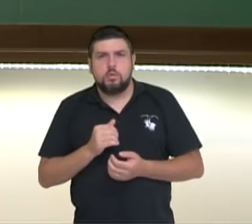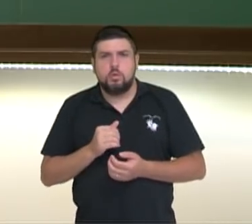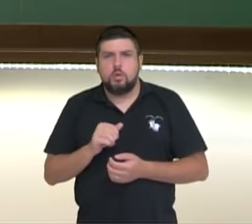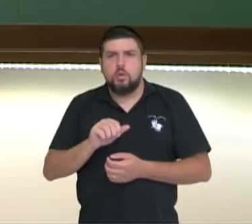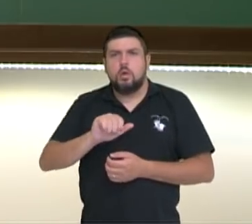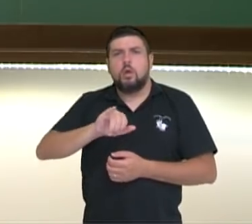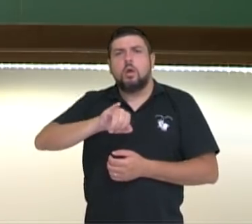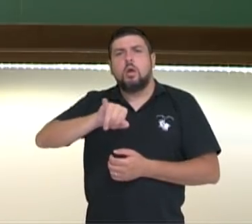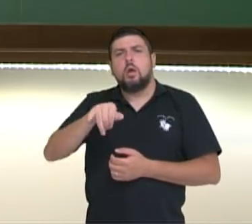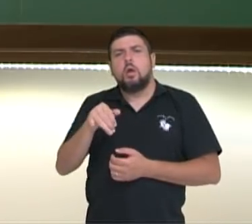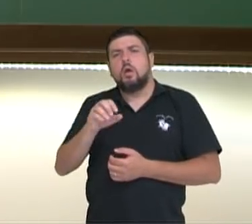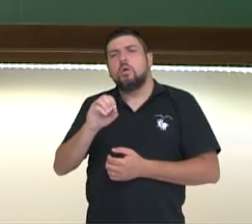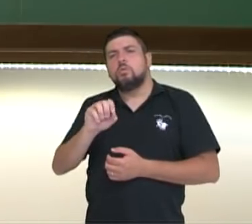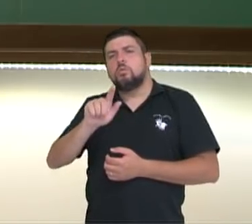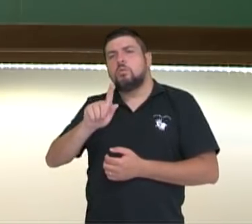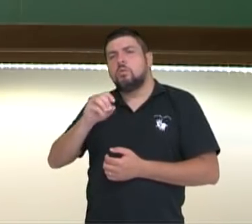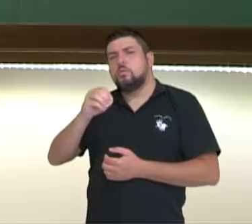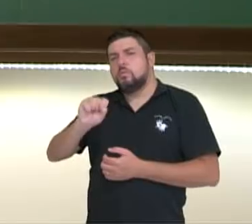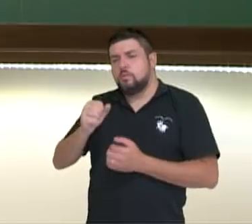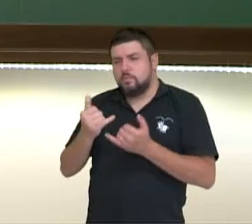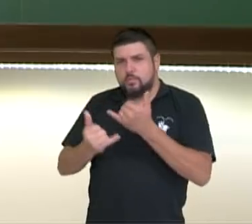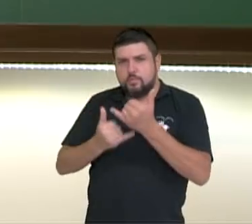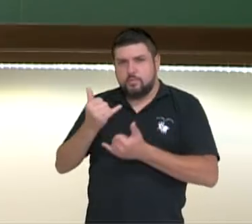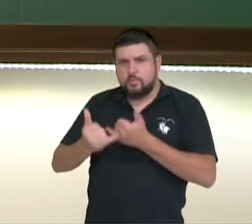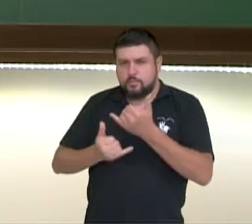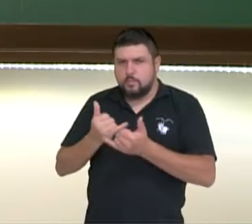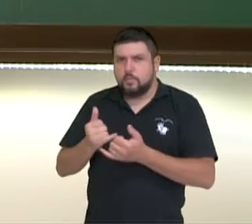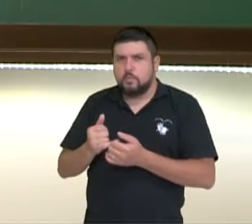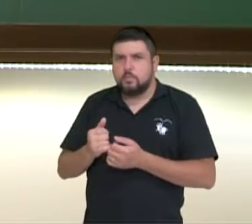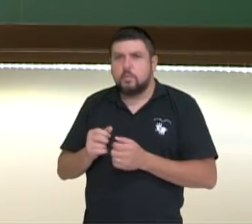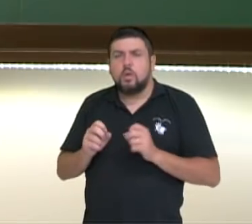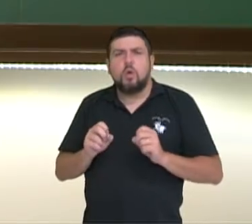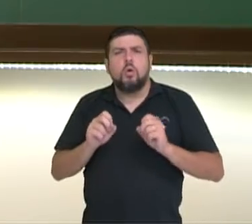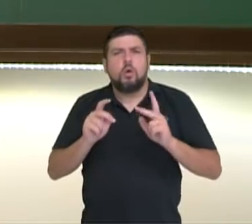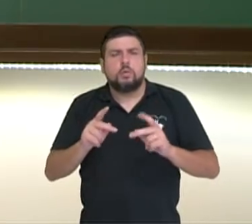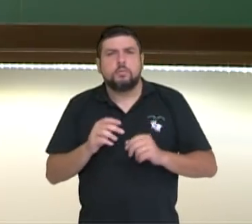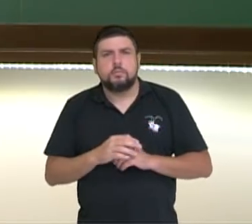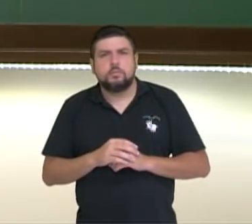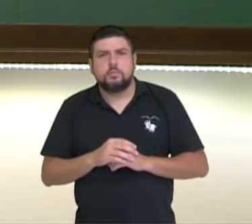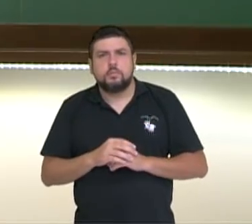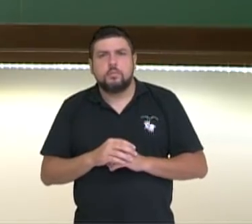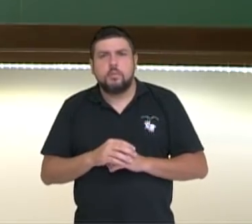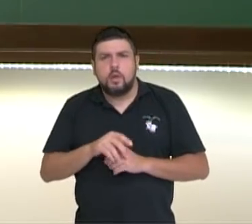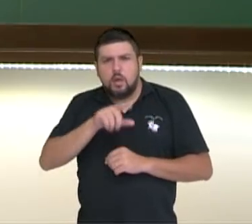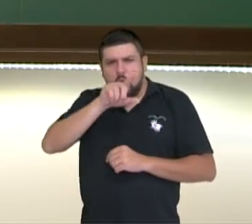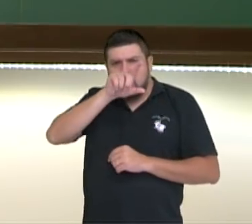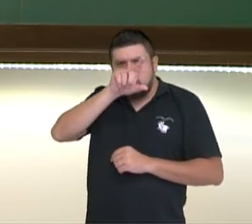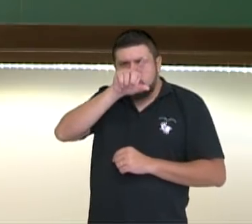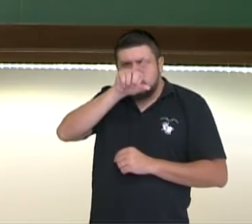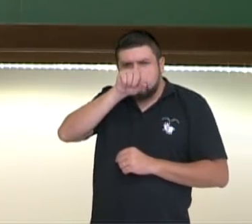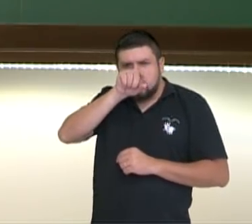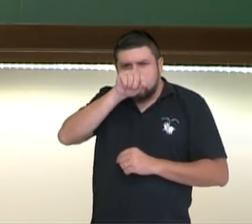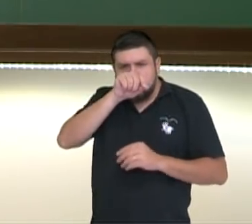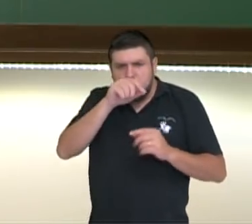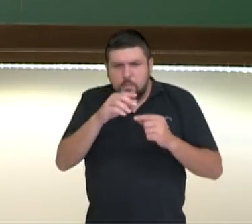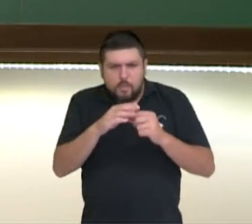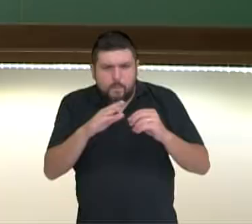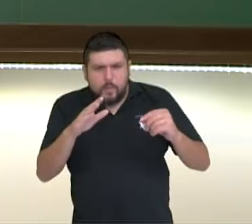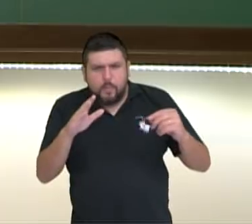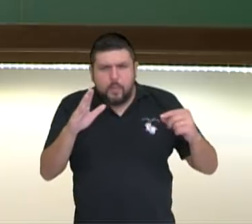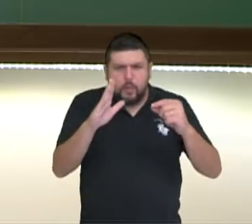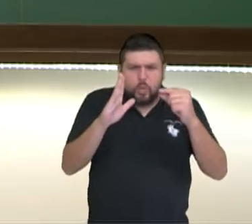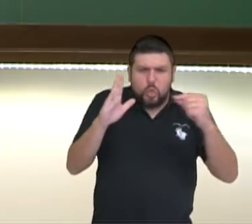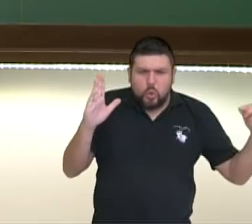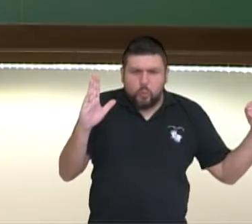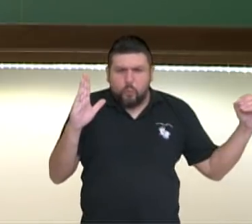Angry Birds, podemos jogar ele eletronicamente e depois podemos, talvez, vivenciar na quadra um jogo na quadra,